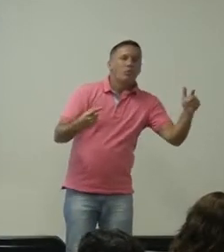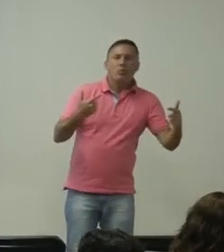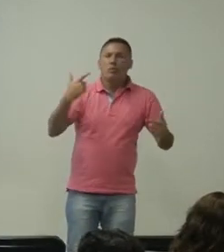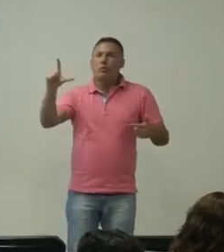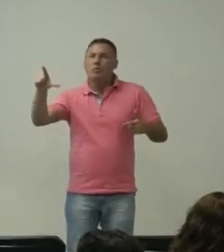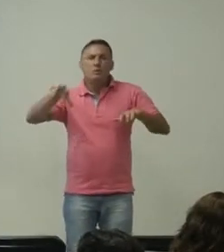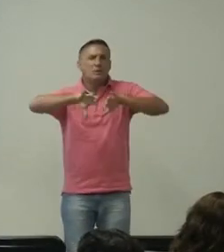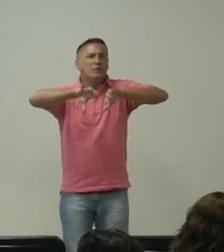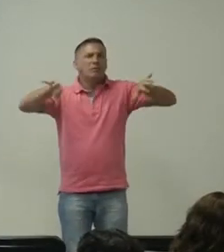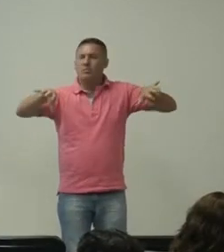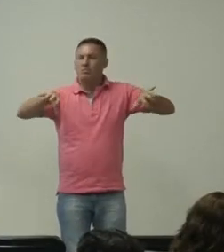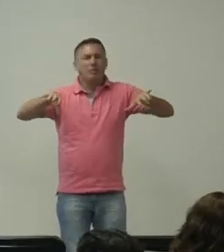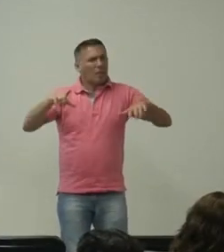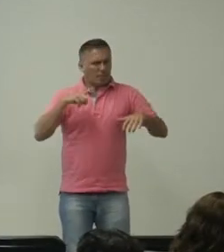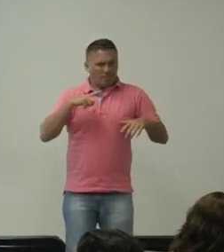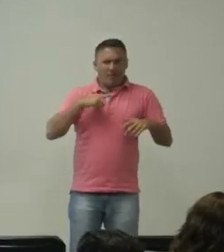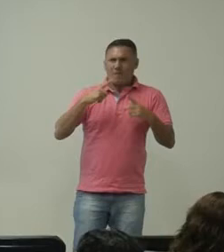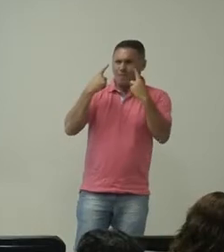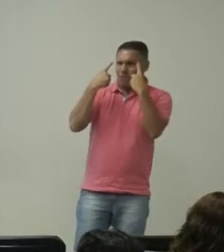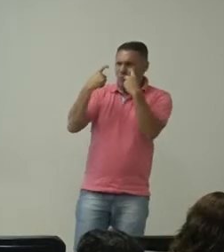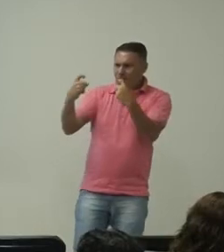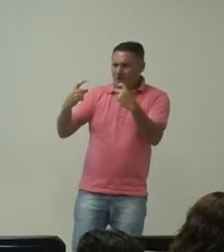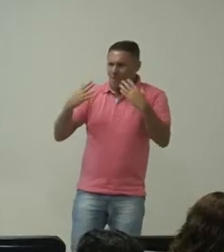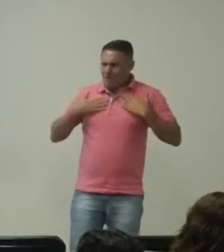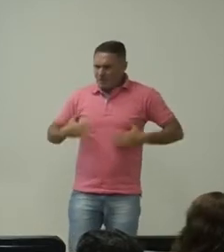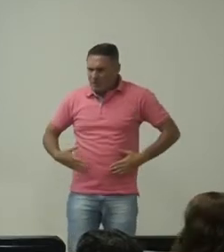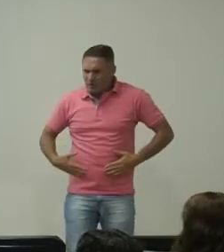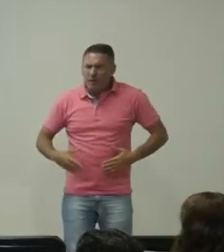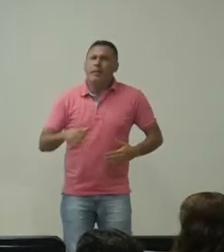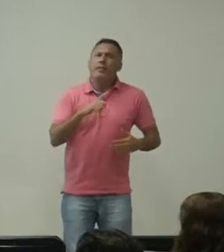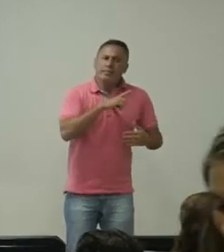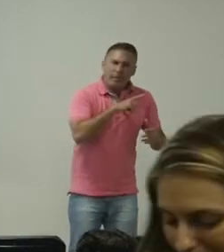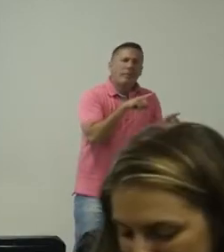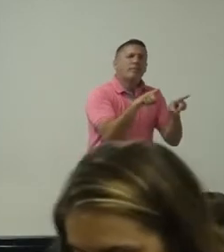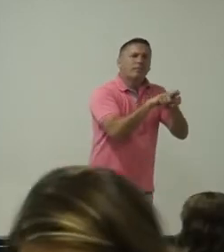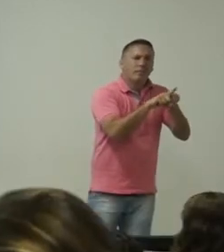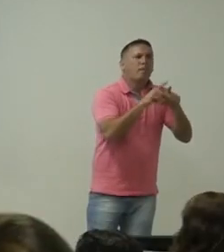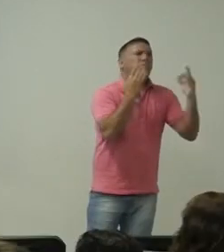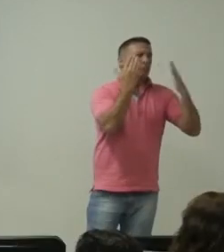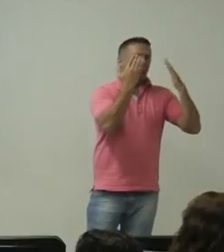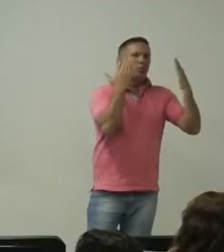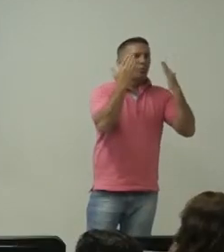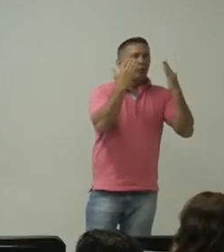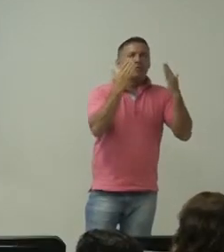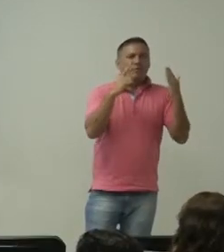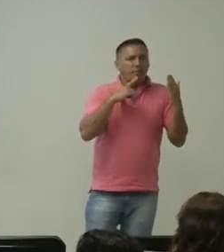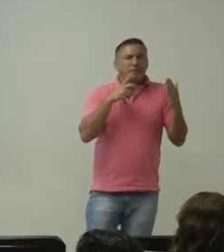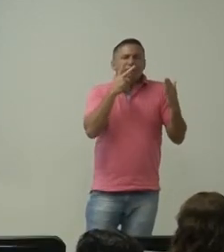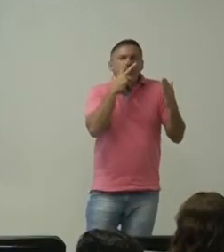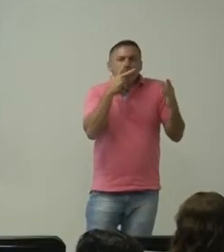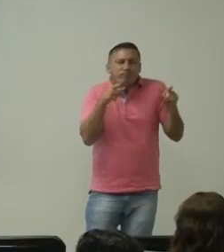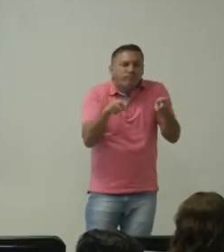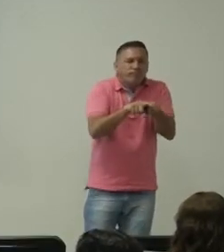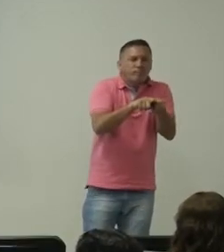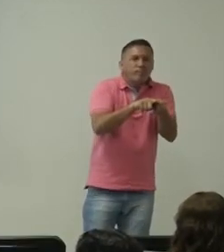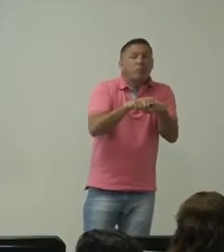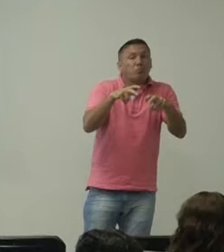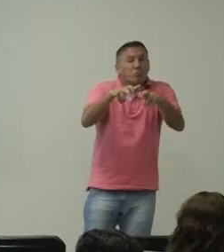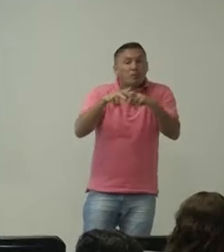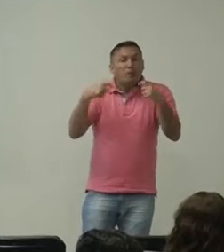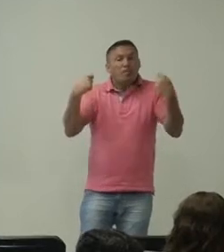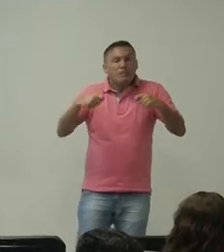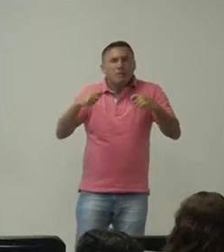tenho uma violência física, minimamente eu estou sofrendo uma violência psicológica. Então, a gente